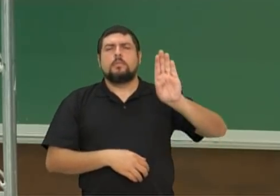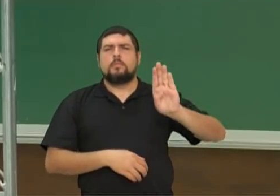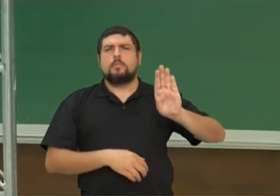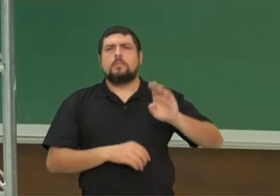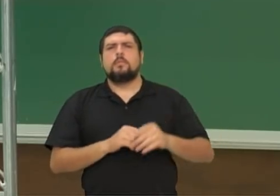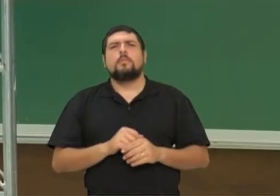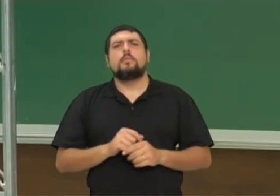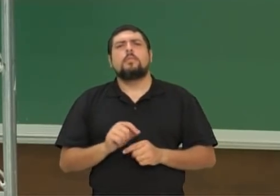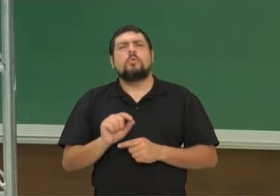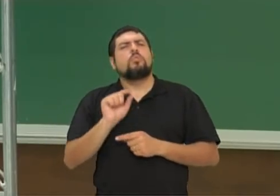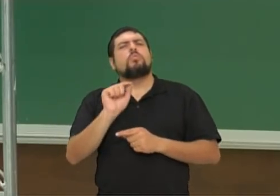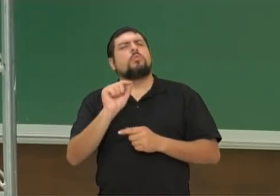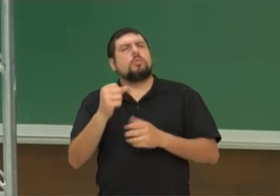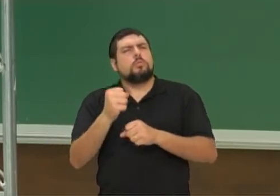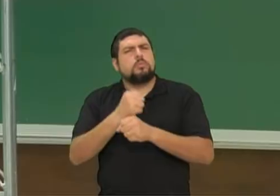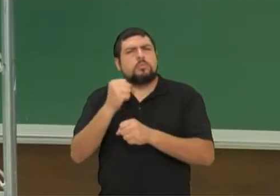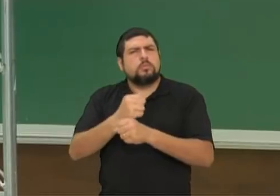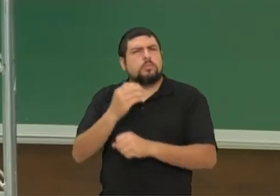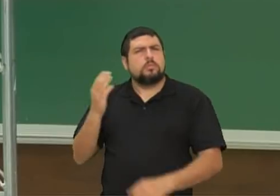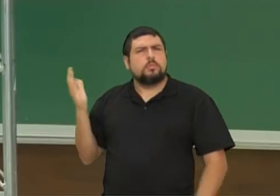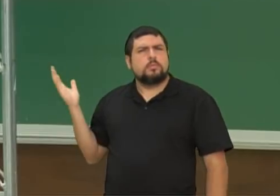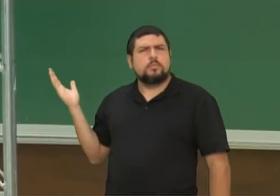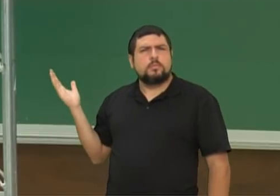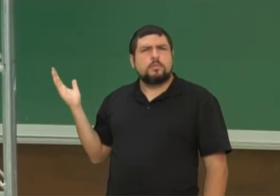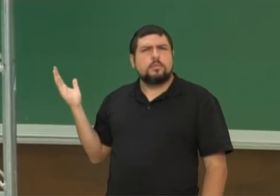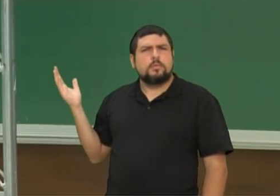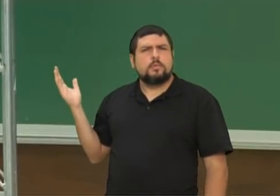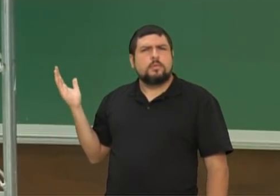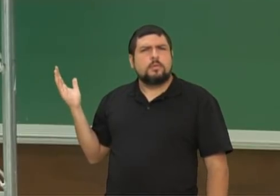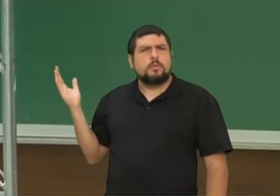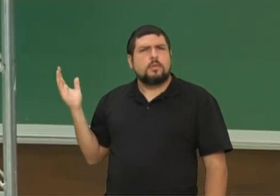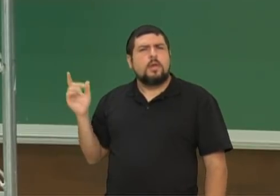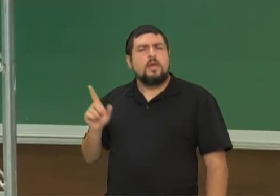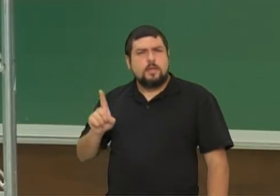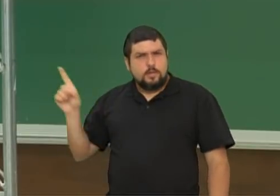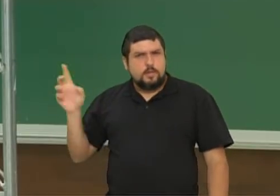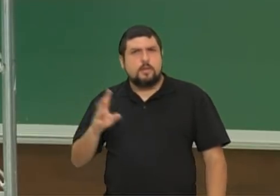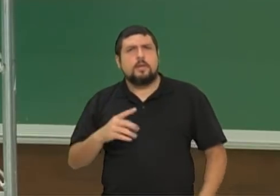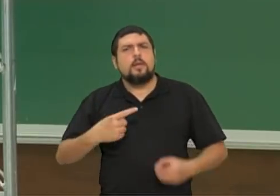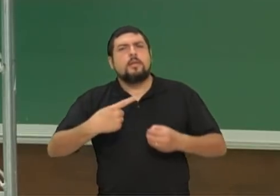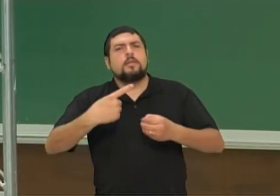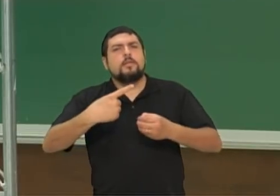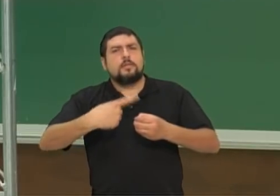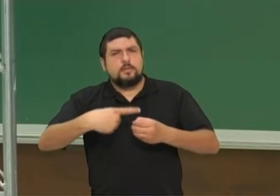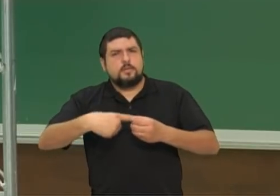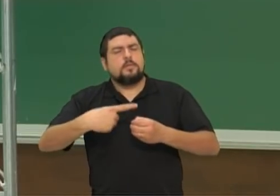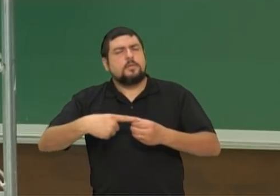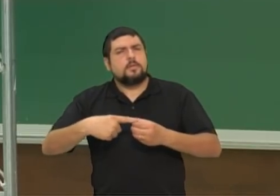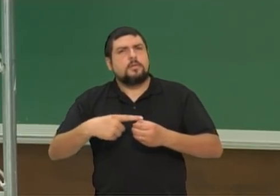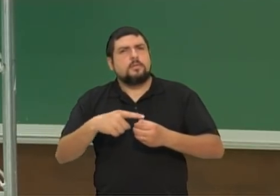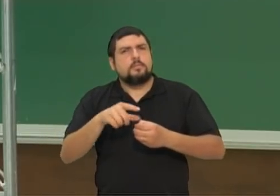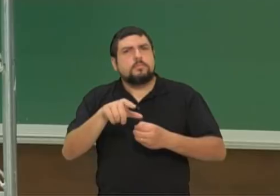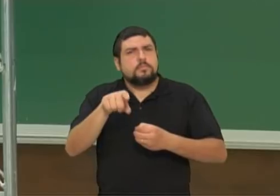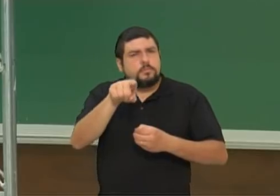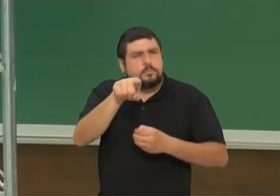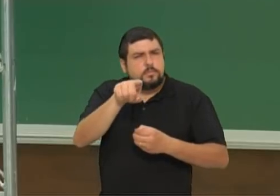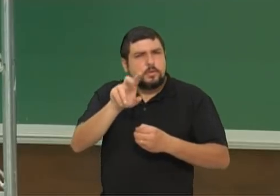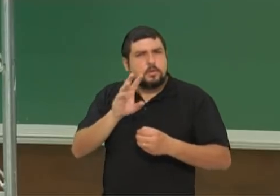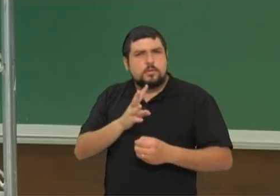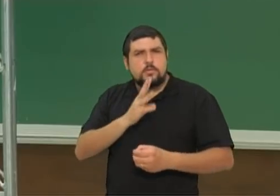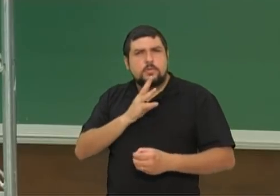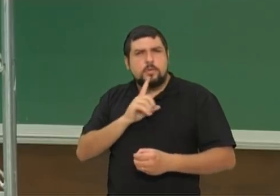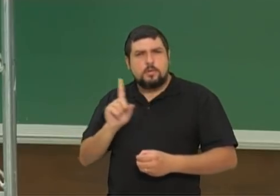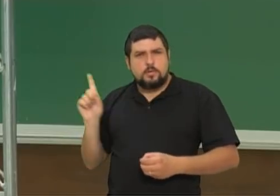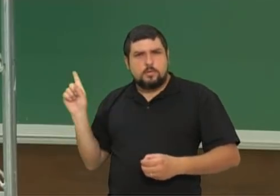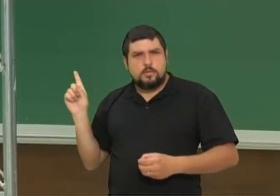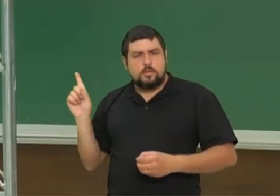essa construção? Quem é dessa cidade, com certeza já identificou. Essa aqui é uma